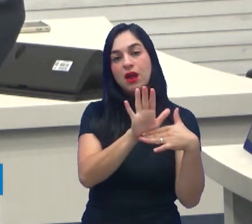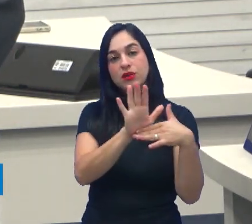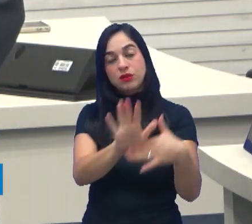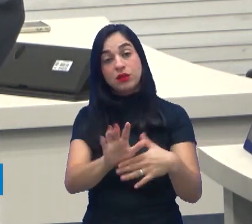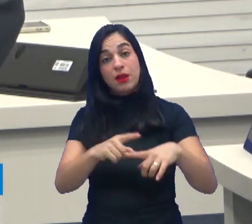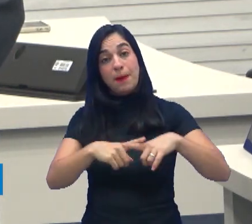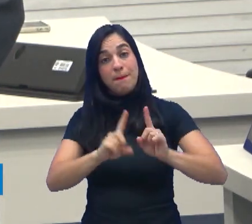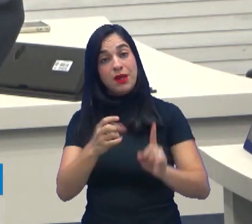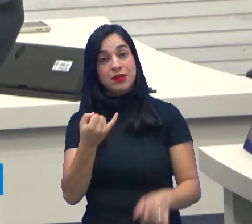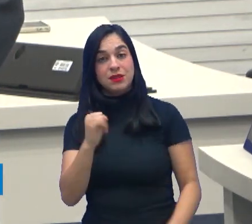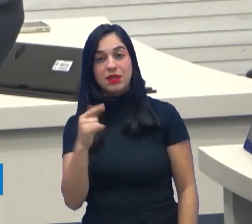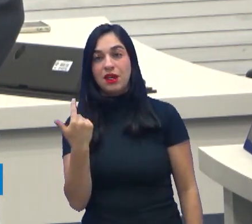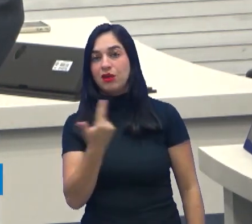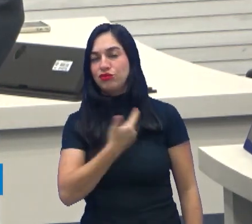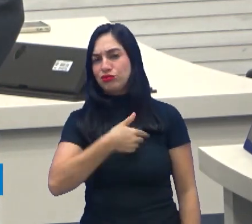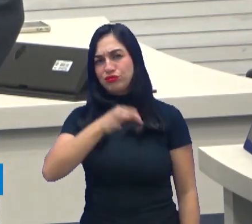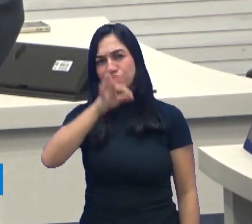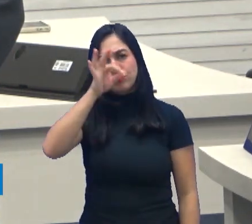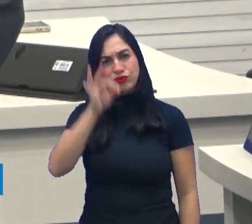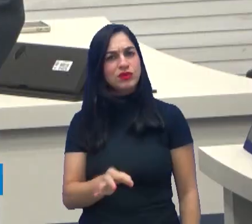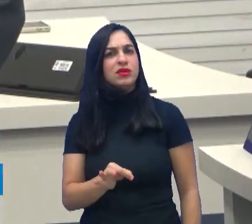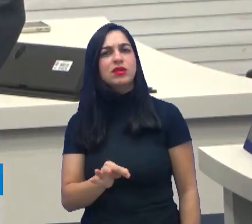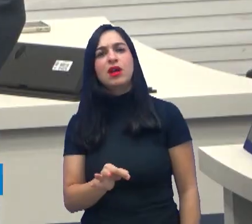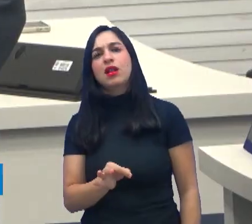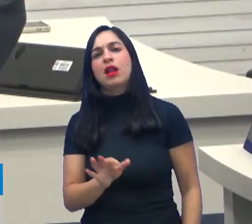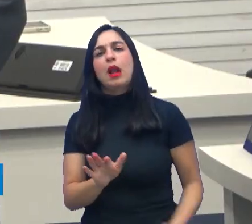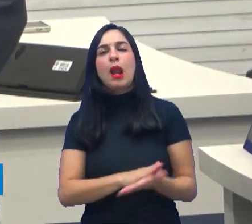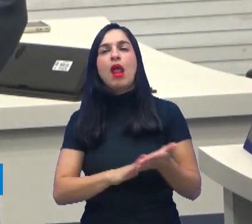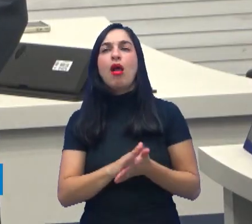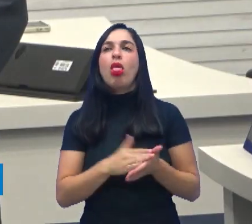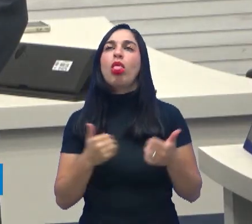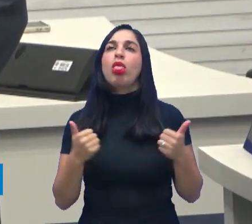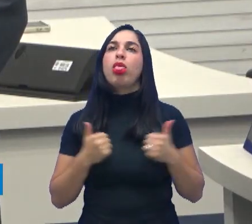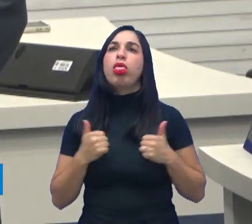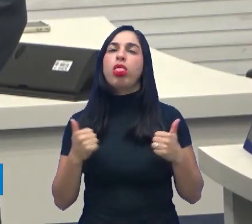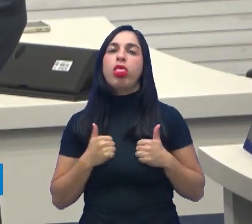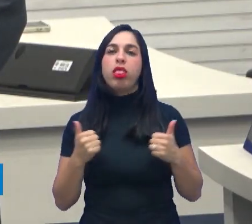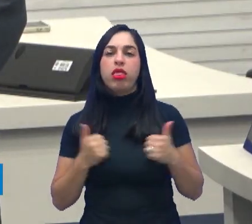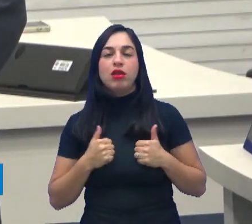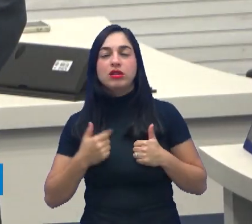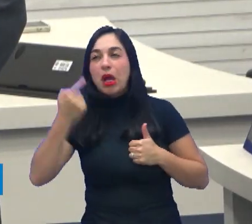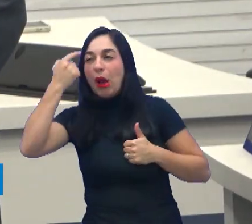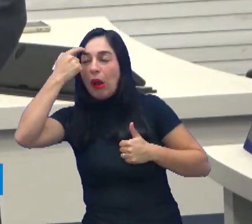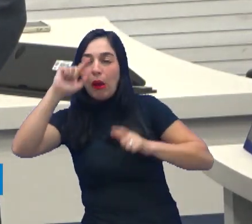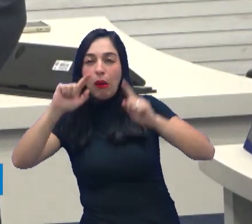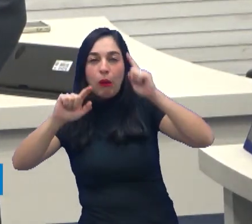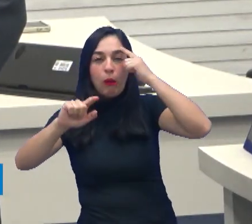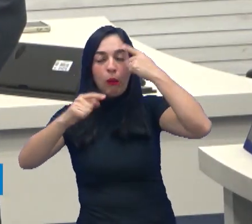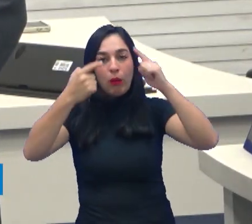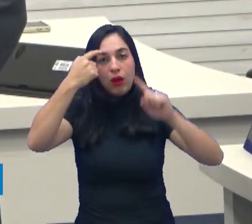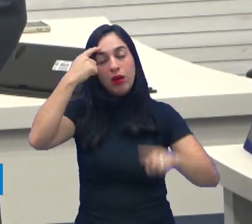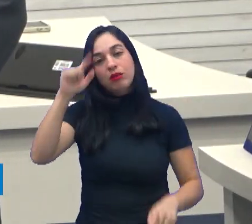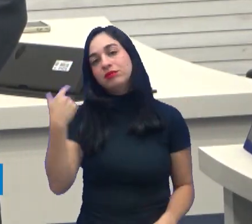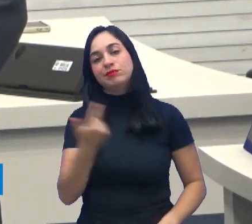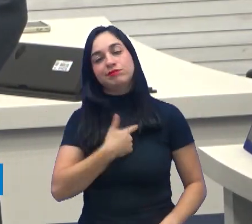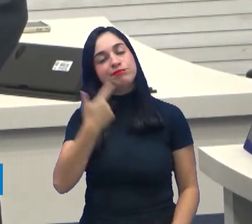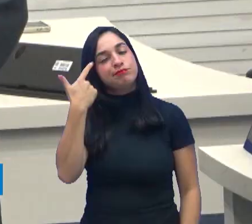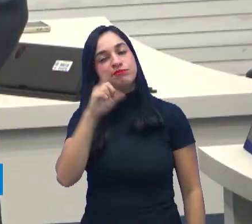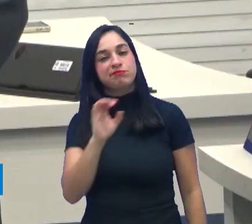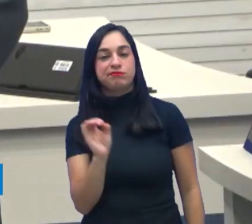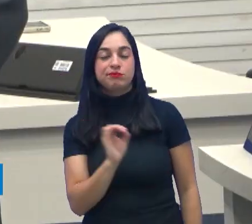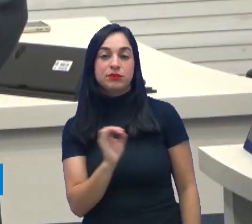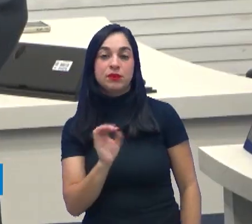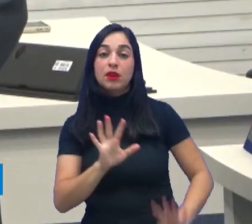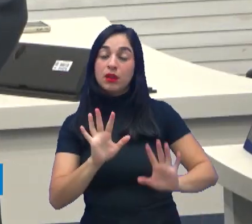também não fizer a nossa parte, ficar aí amarrado a cunho ideológico, nós não vamos conseguir nada. Então, pode